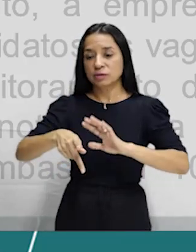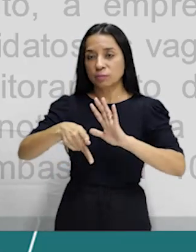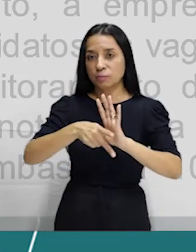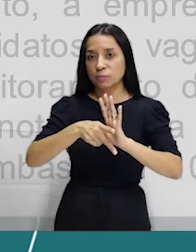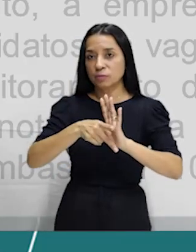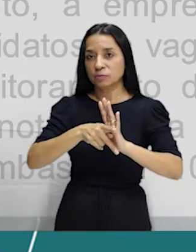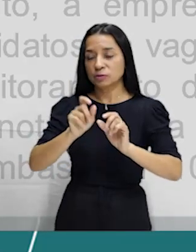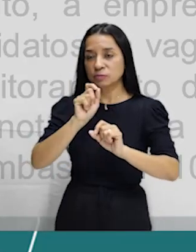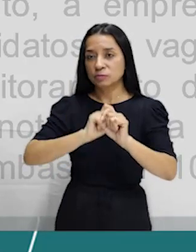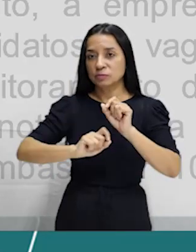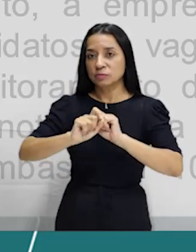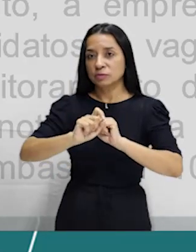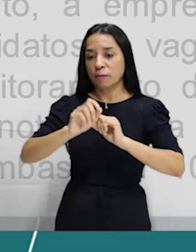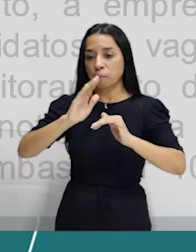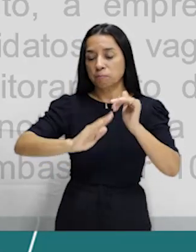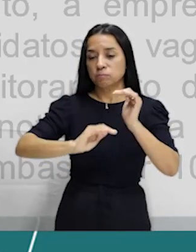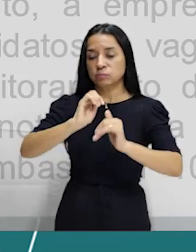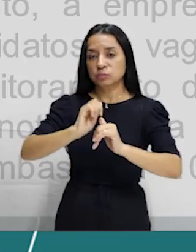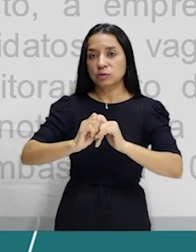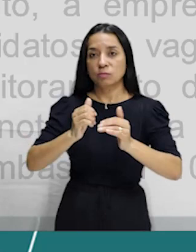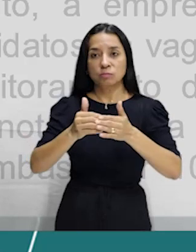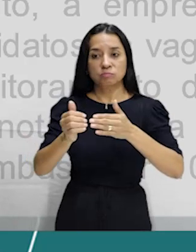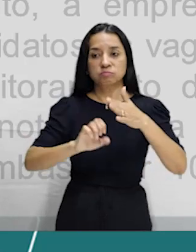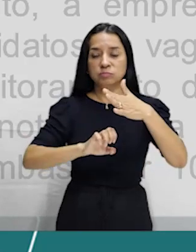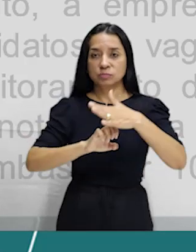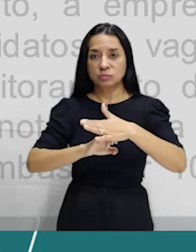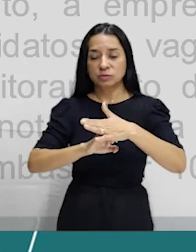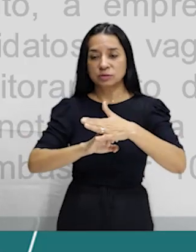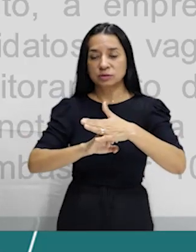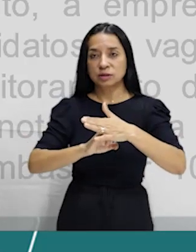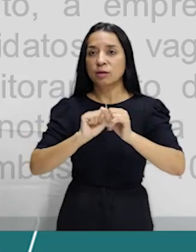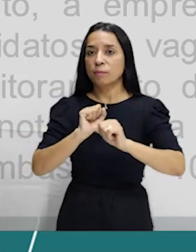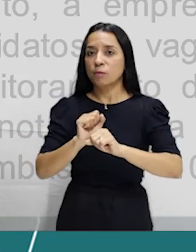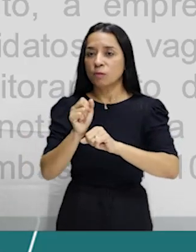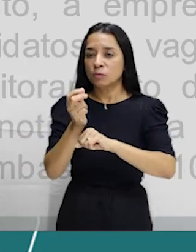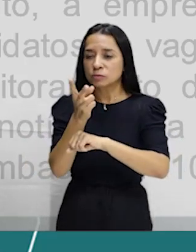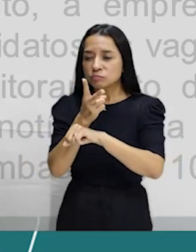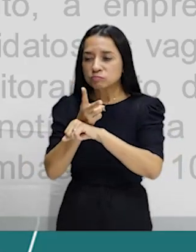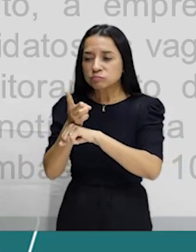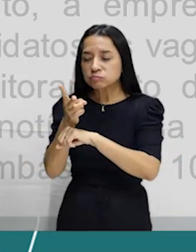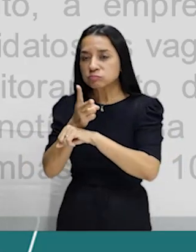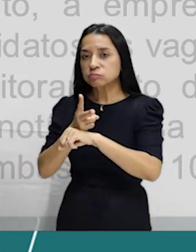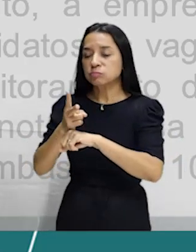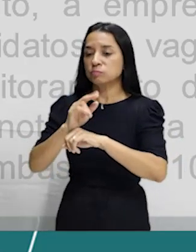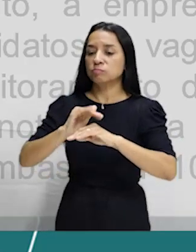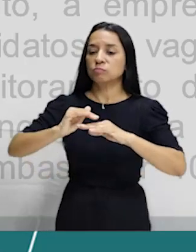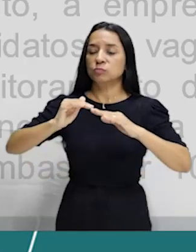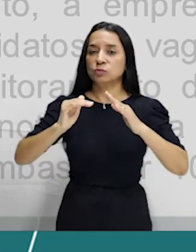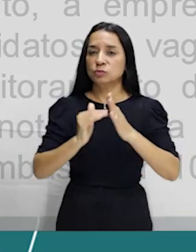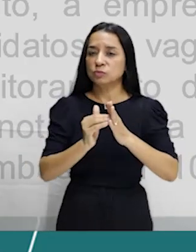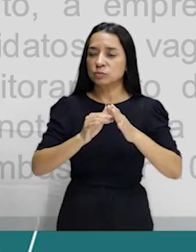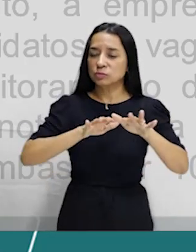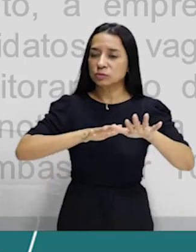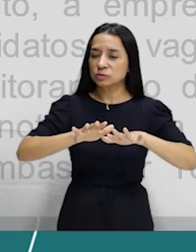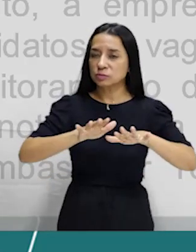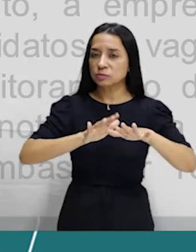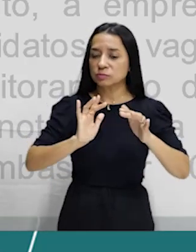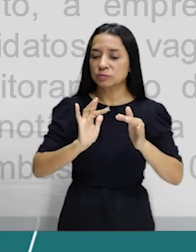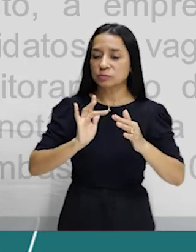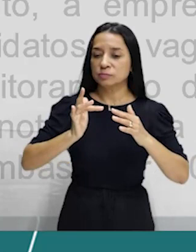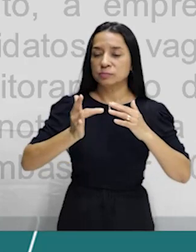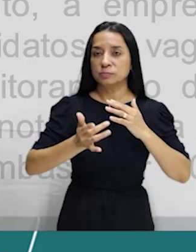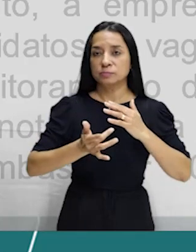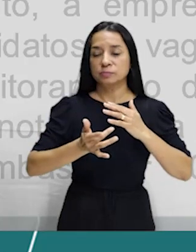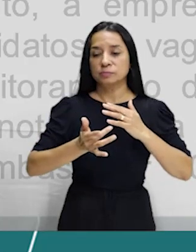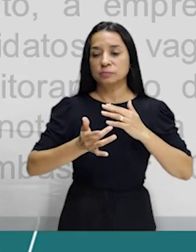Qualquer empresa e qualquer empregador pode rastrear todos os seus movimentos na